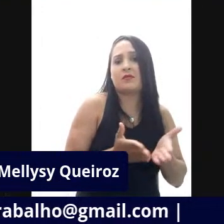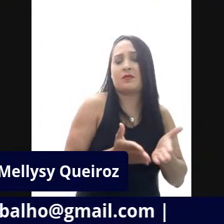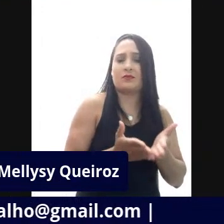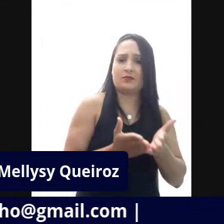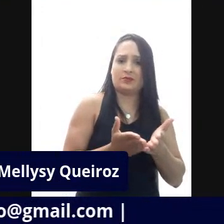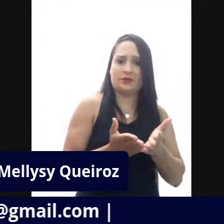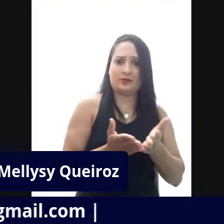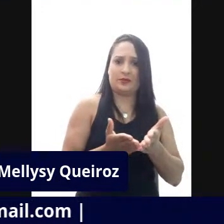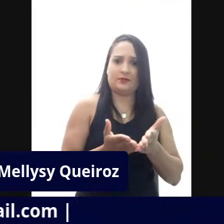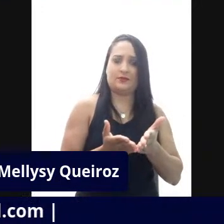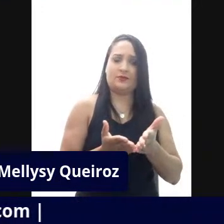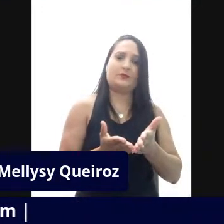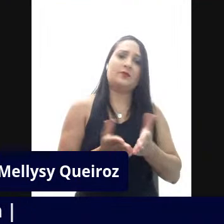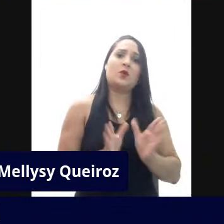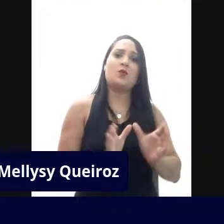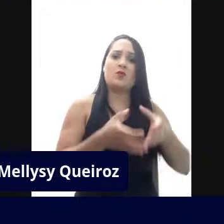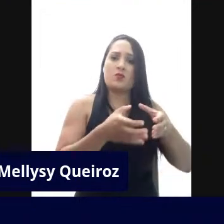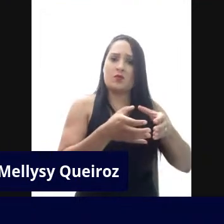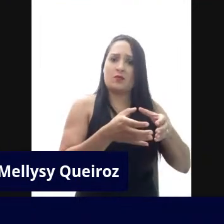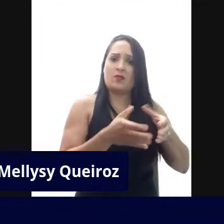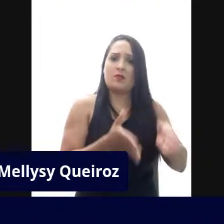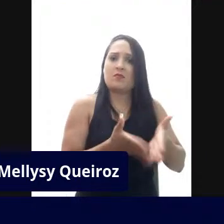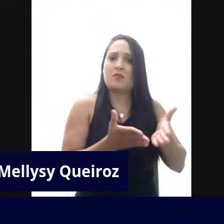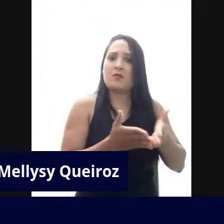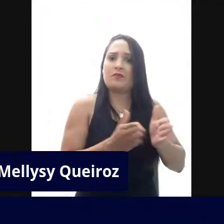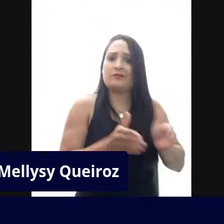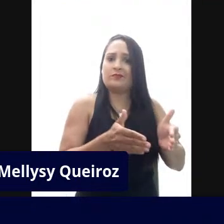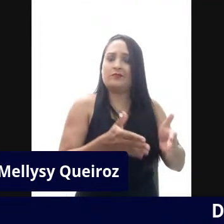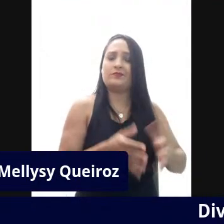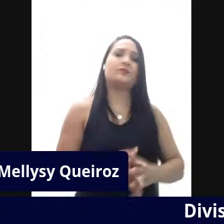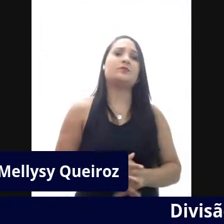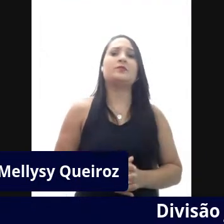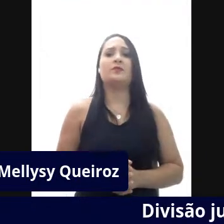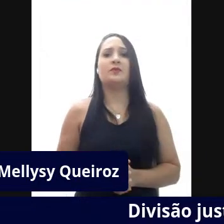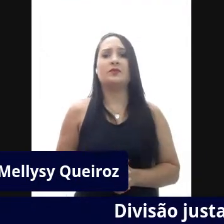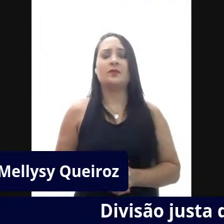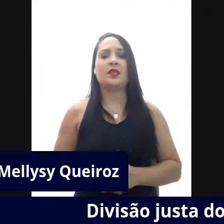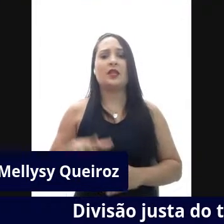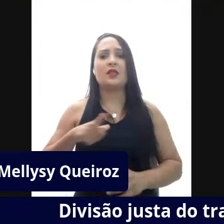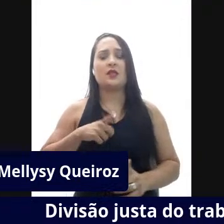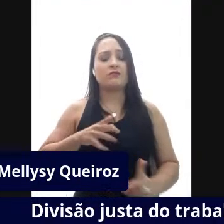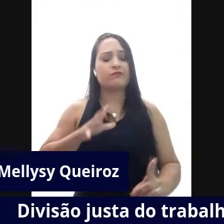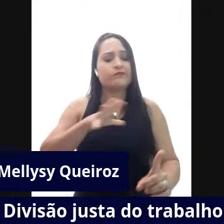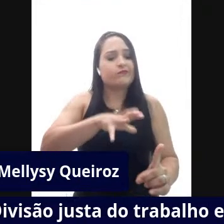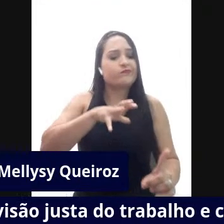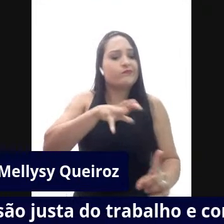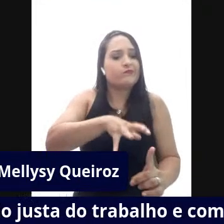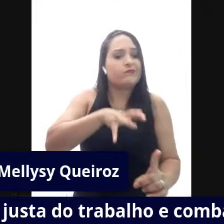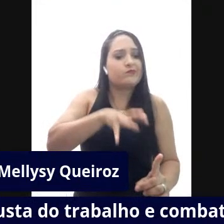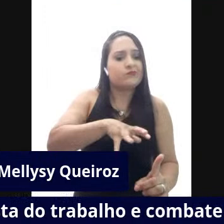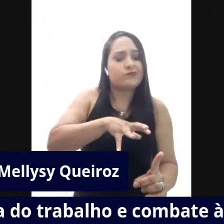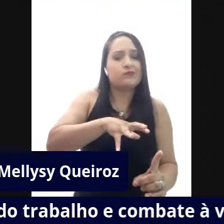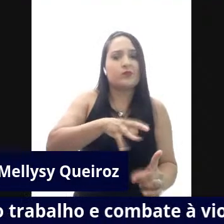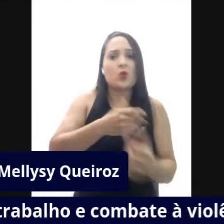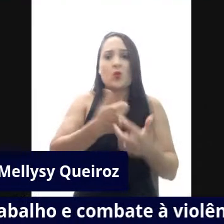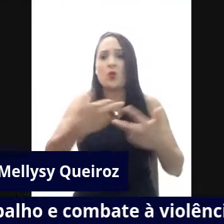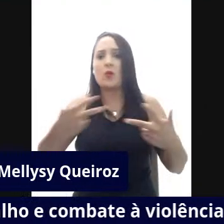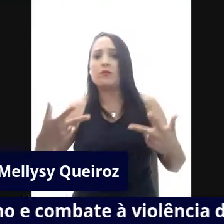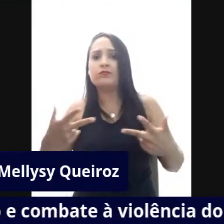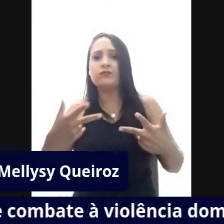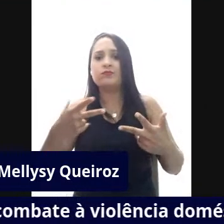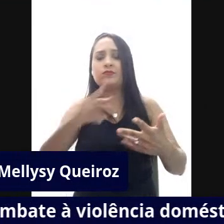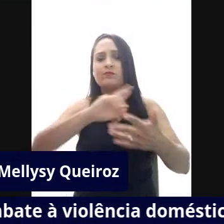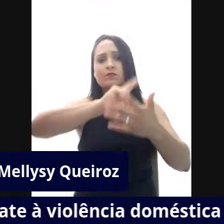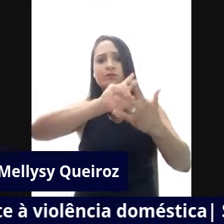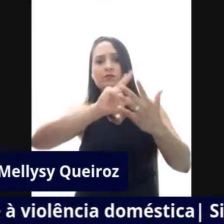trabalho doméstico, certamente ela vai afetar todas as mulheres, porém, de maneiras diferentes, né? E mulheres que